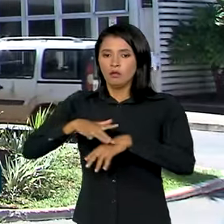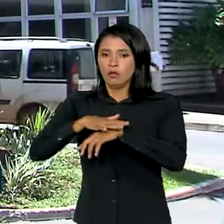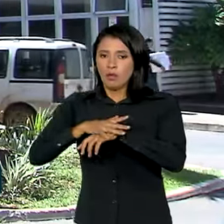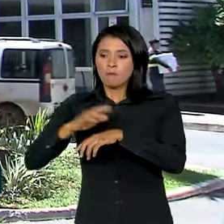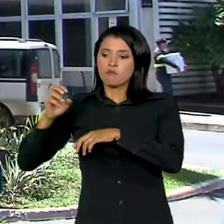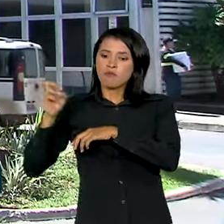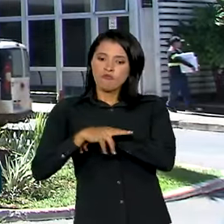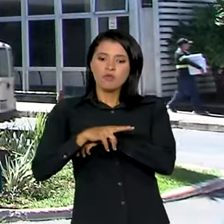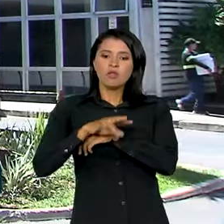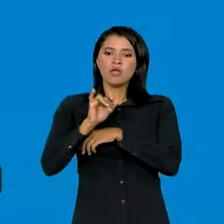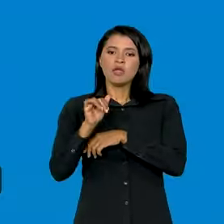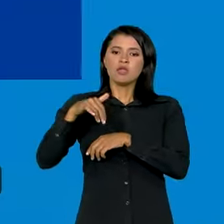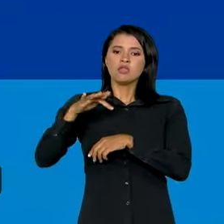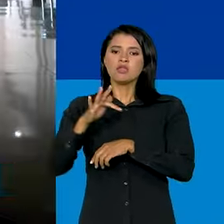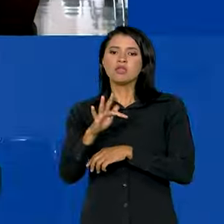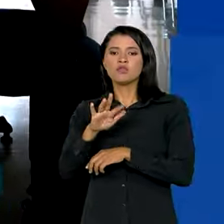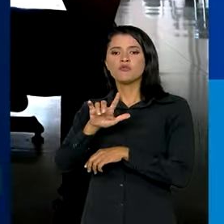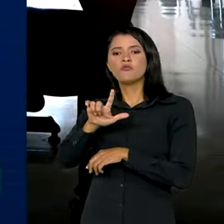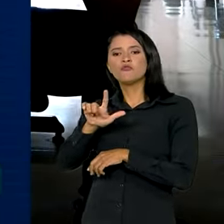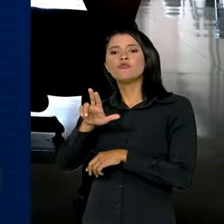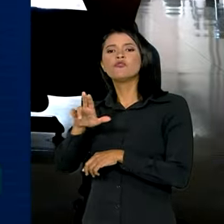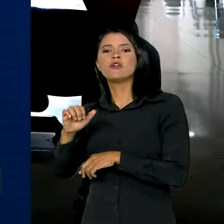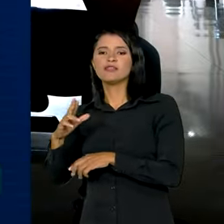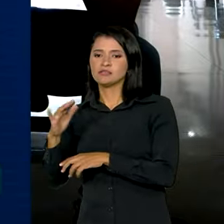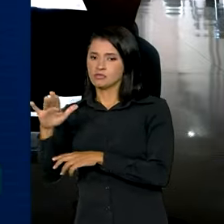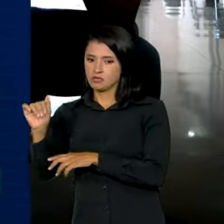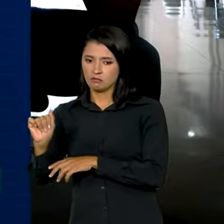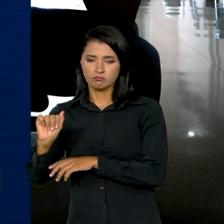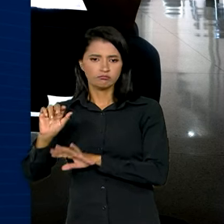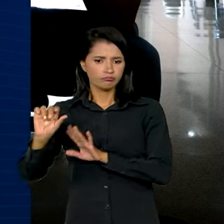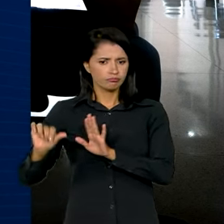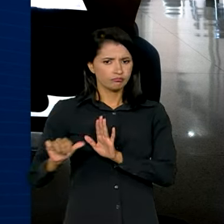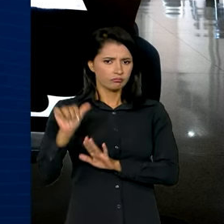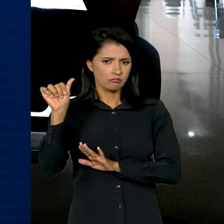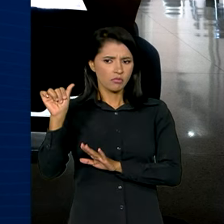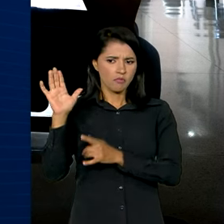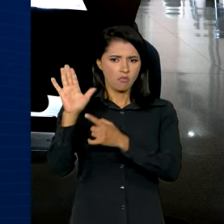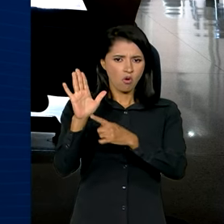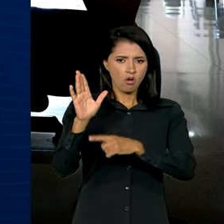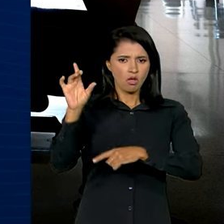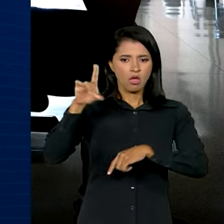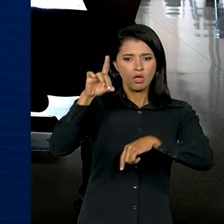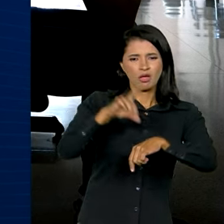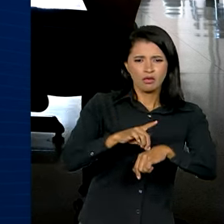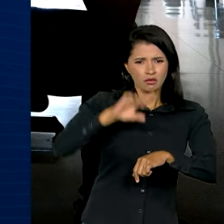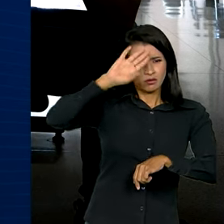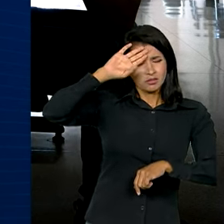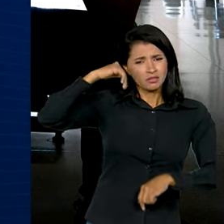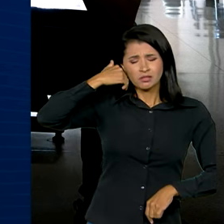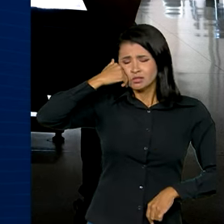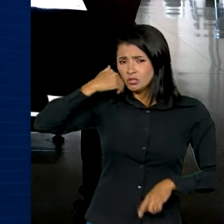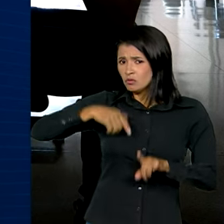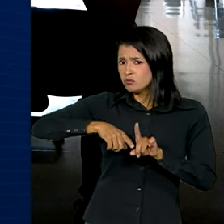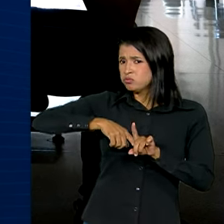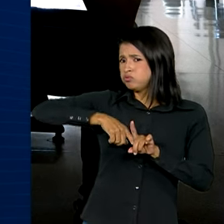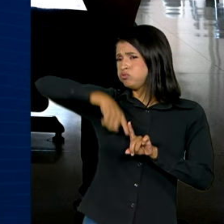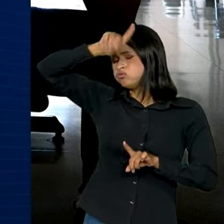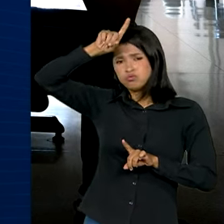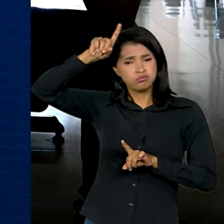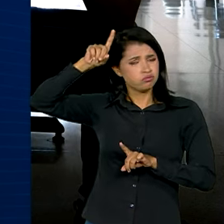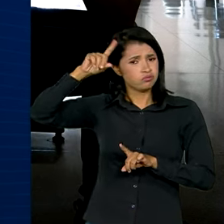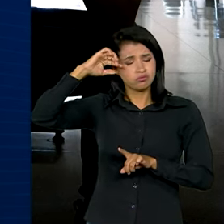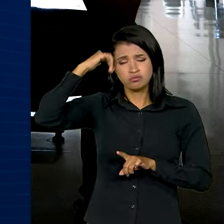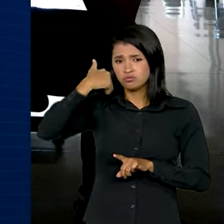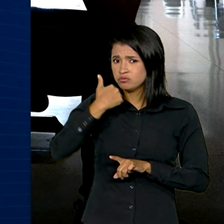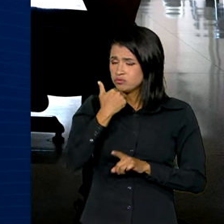vírus influenza normalmente a primeira manifestação da dengue é febre alta de início abrupto